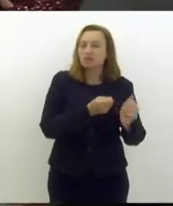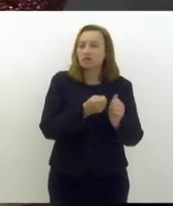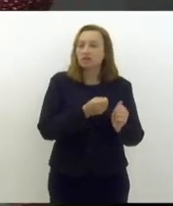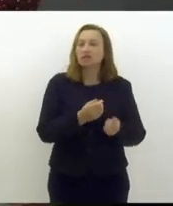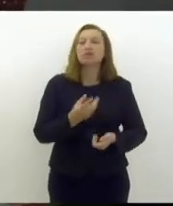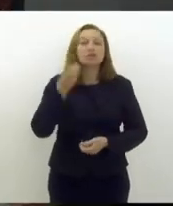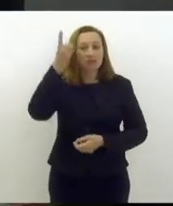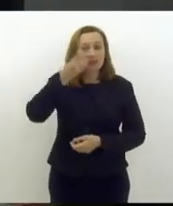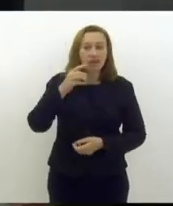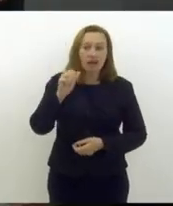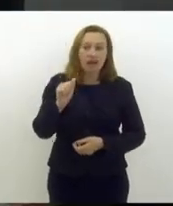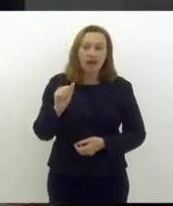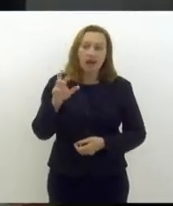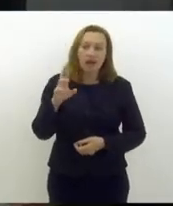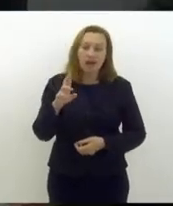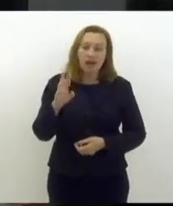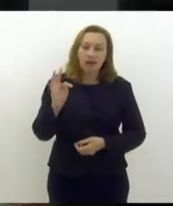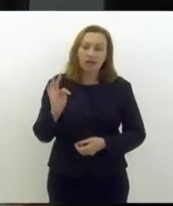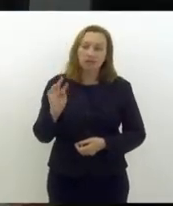Monteiro